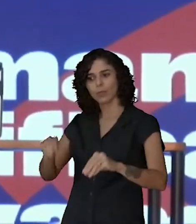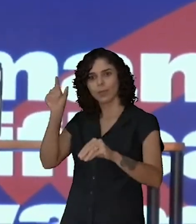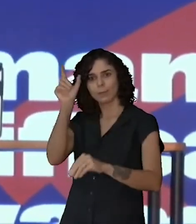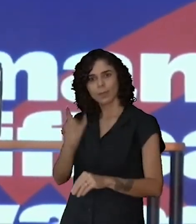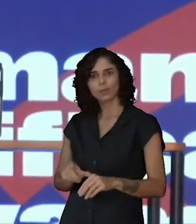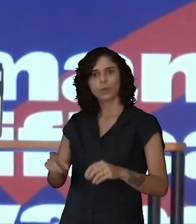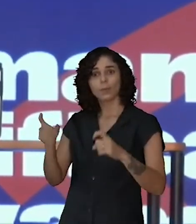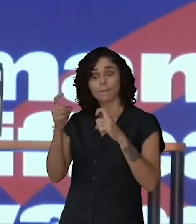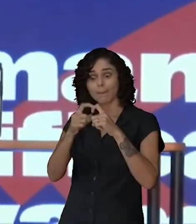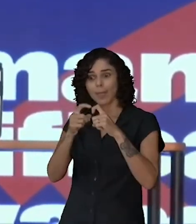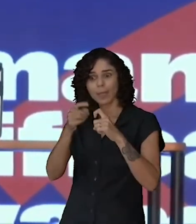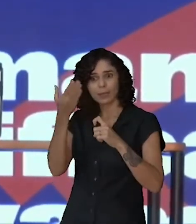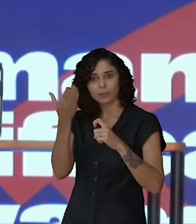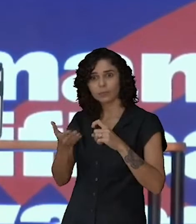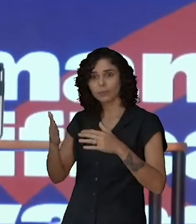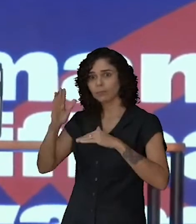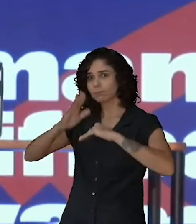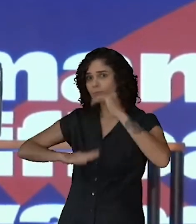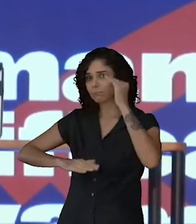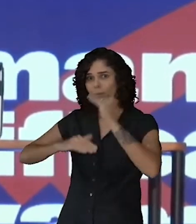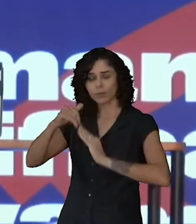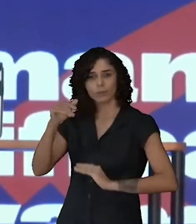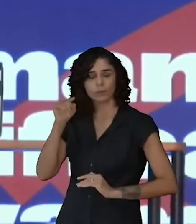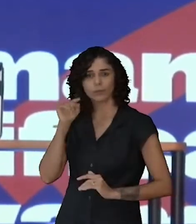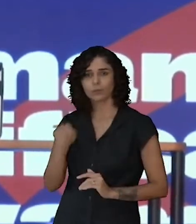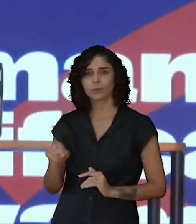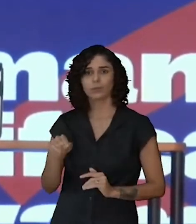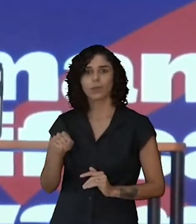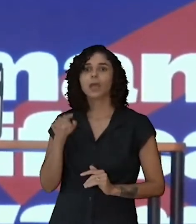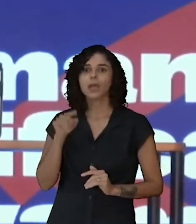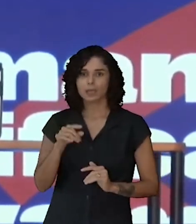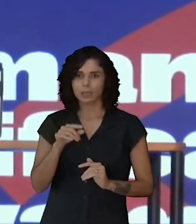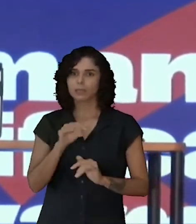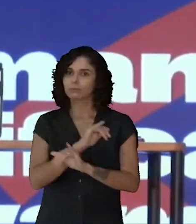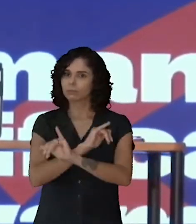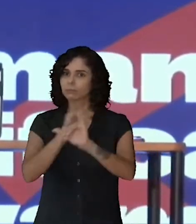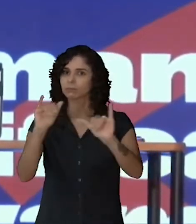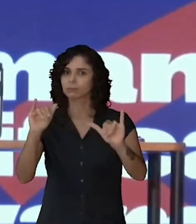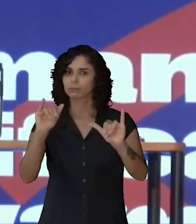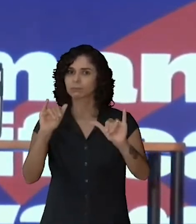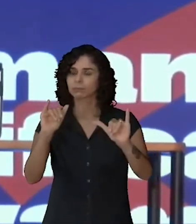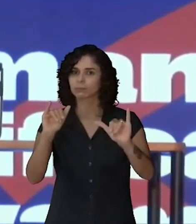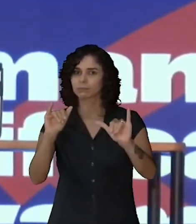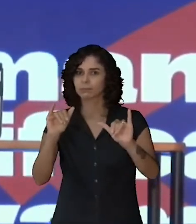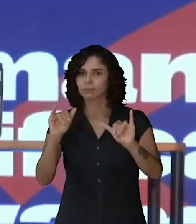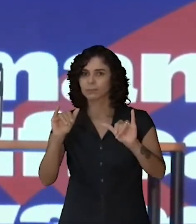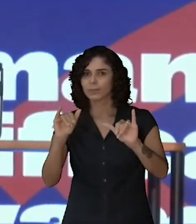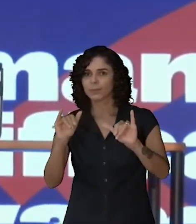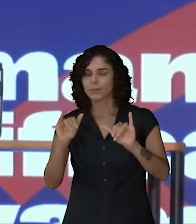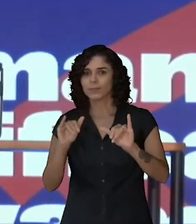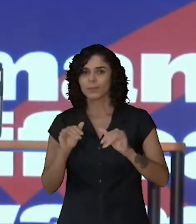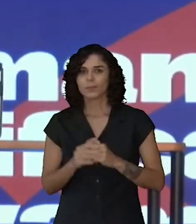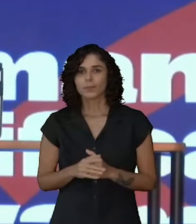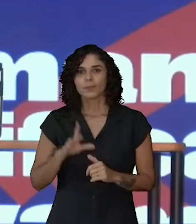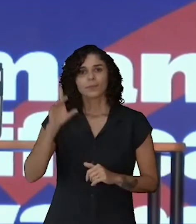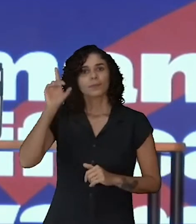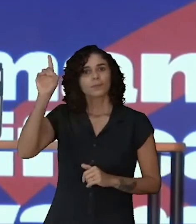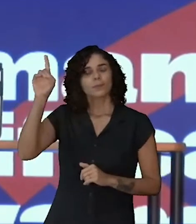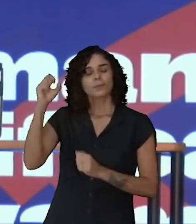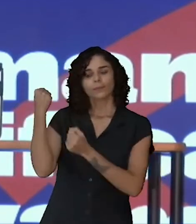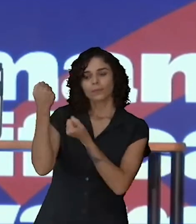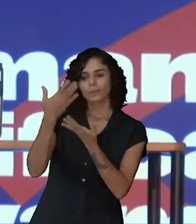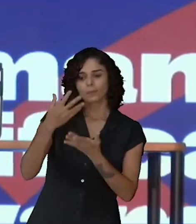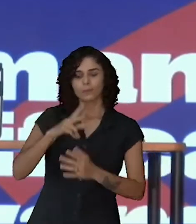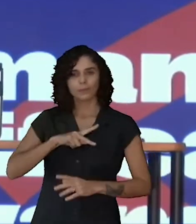que ele está falando. E ele diz que Deus concedeu a